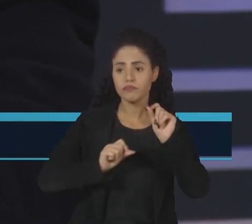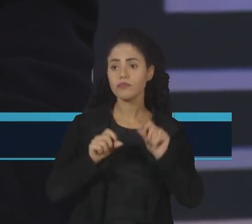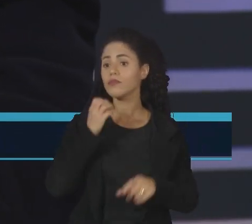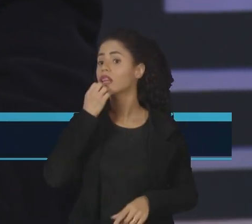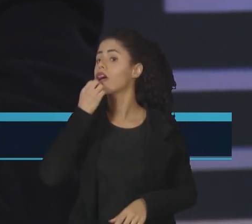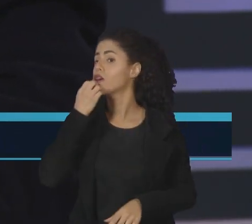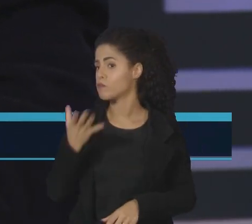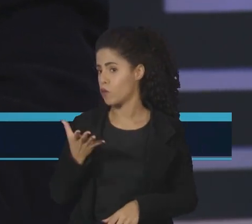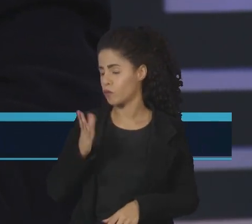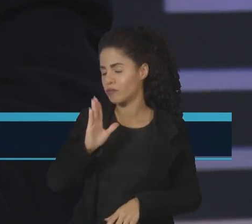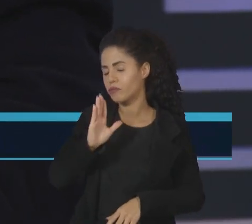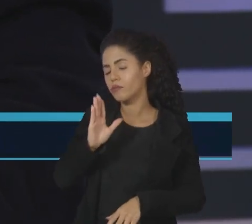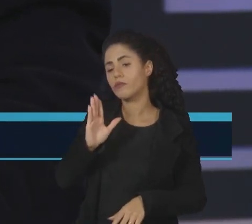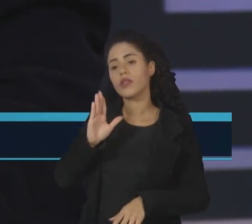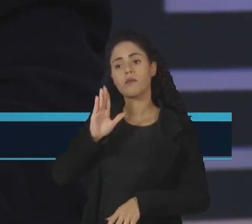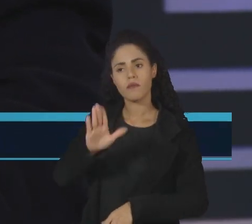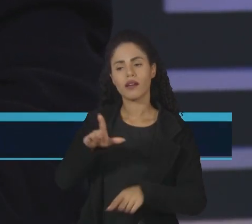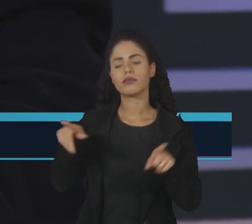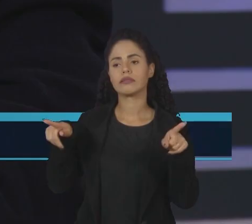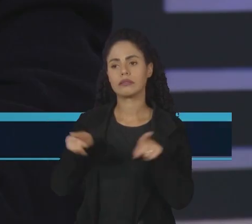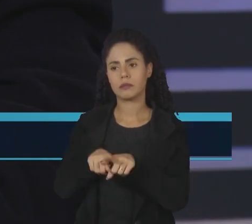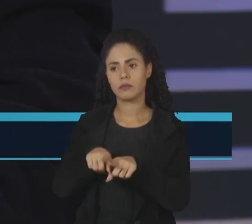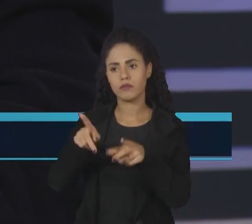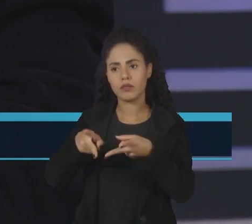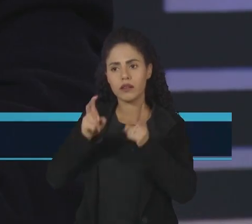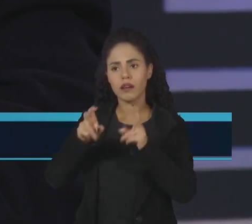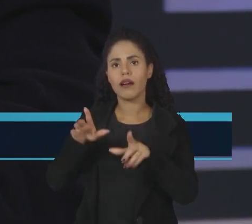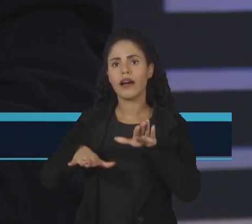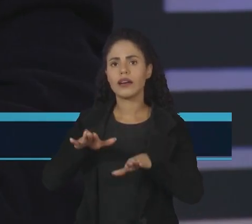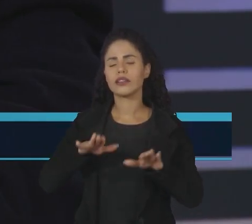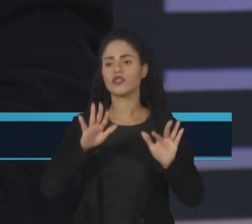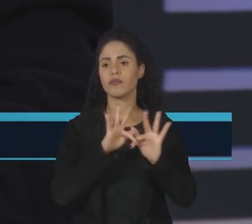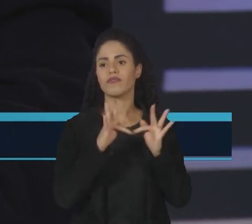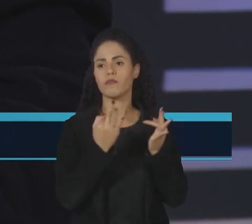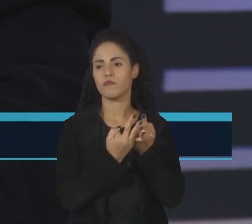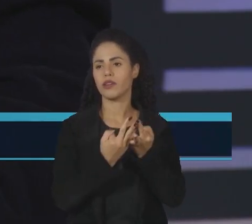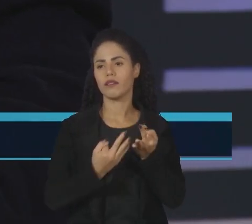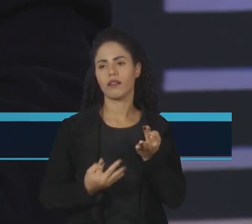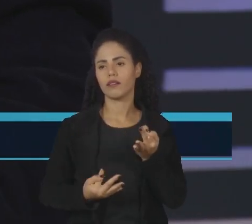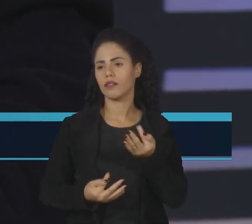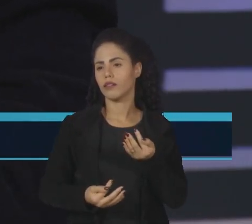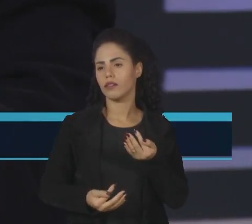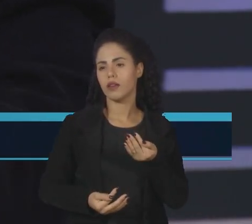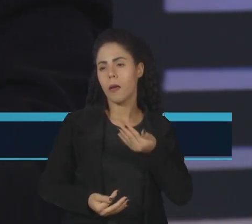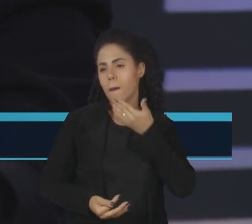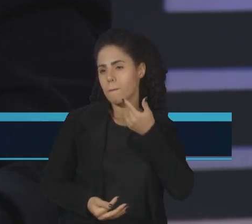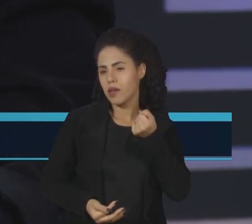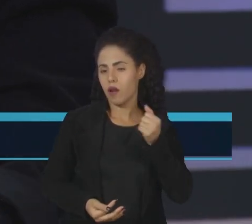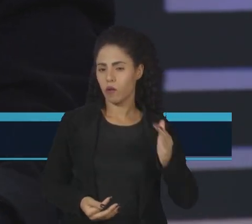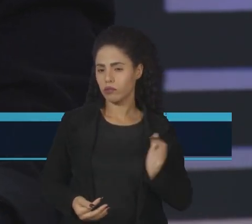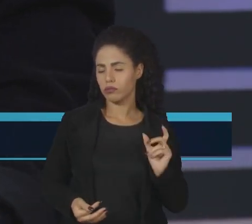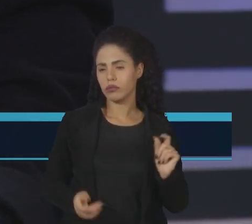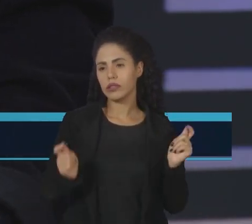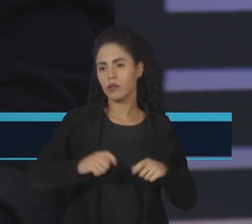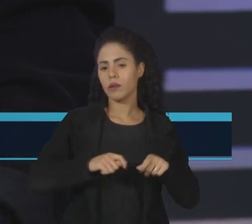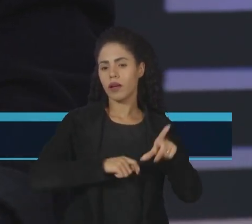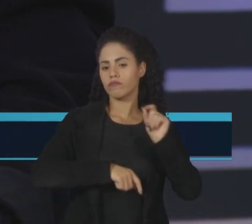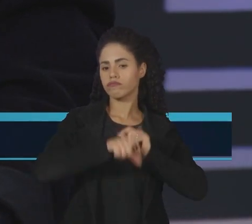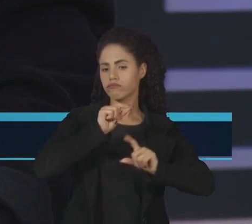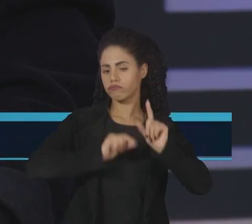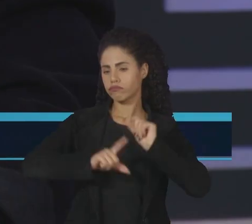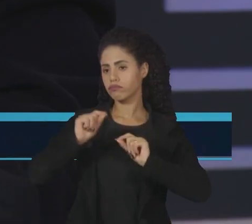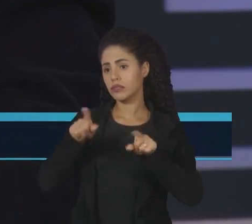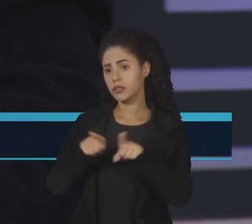bom. É claro que também, se você veio de uma família com alguma condição melhor, você, então, pode usufruir desse tipo de